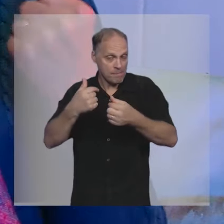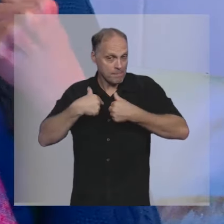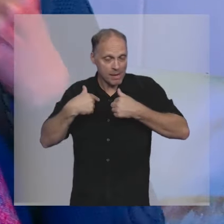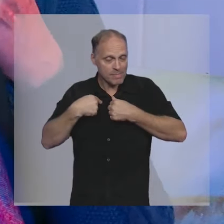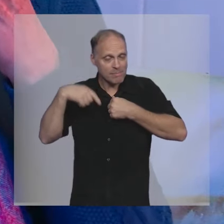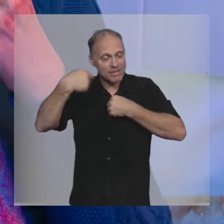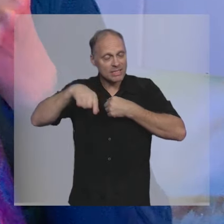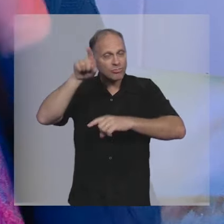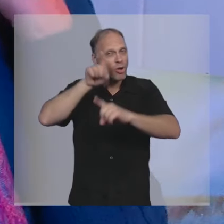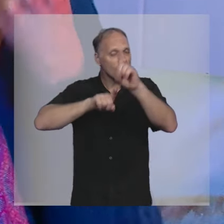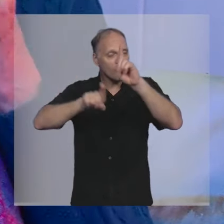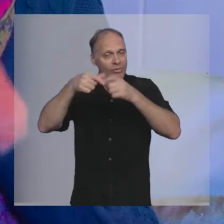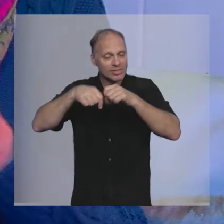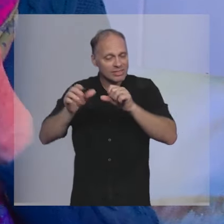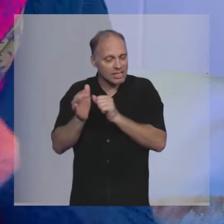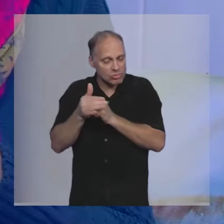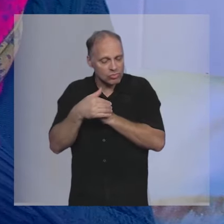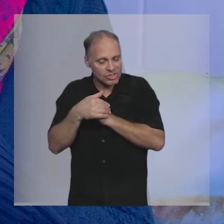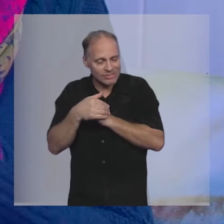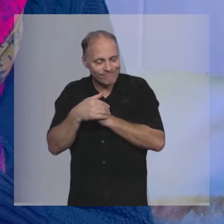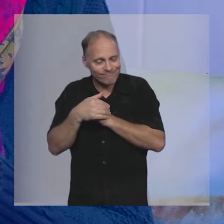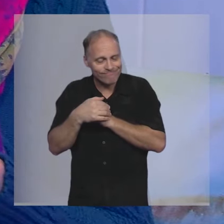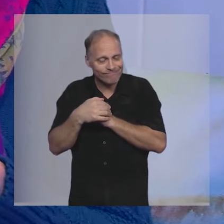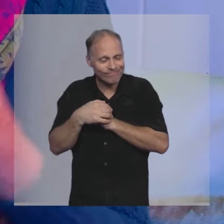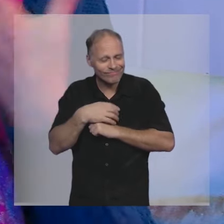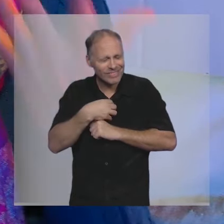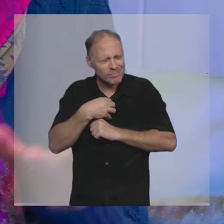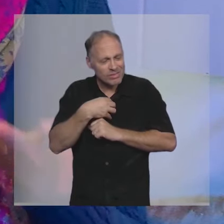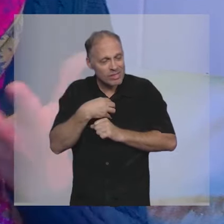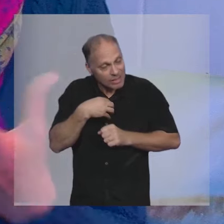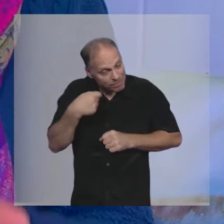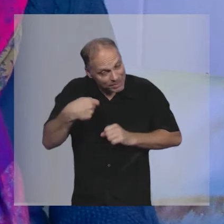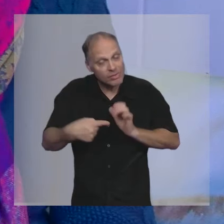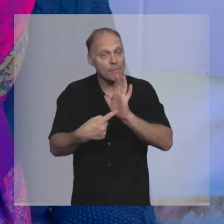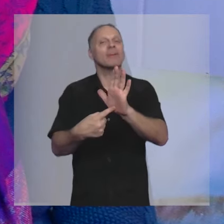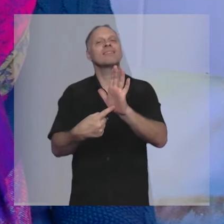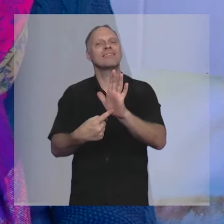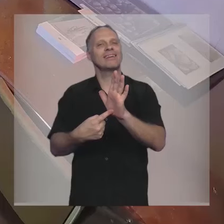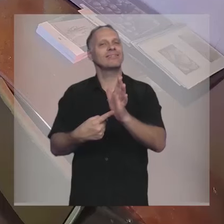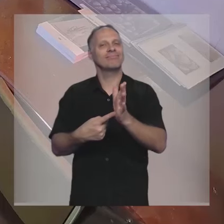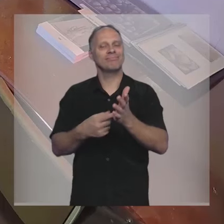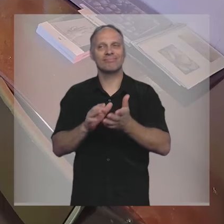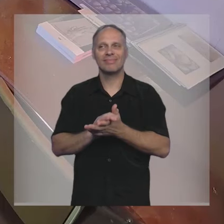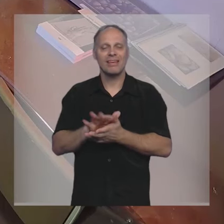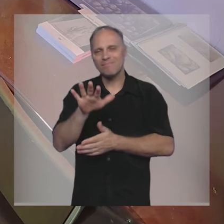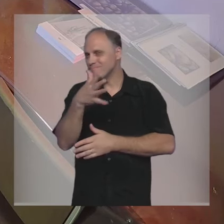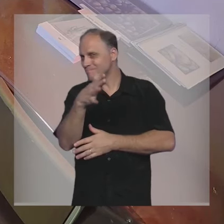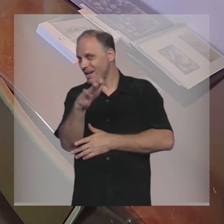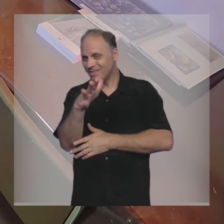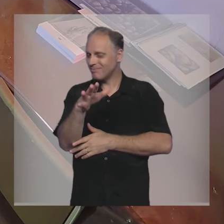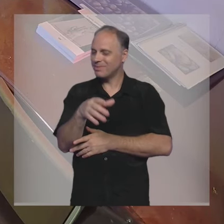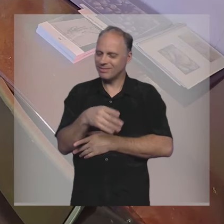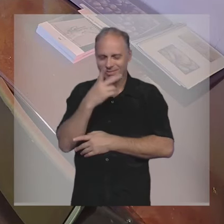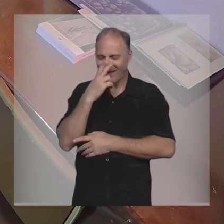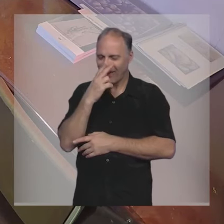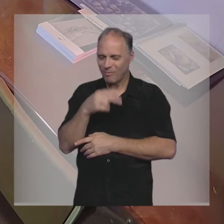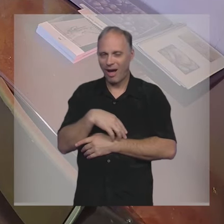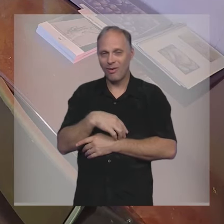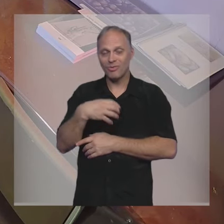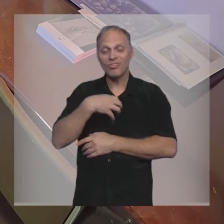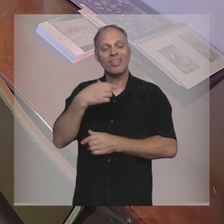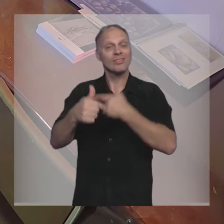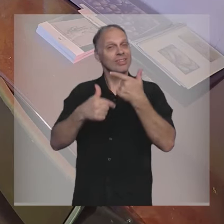buscar alguma coisa que está escondido e manifestar. São mais ou menos por aí.